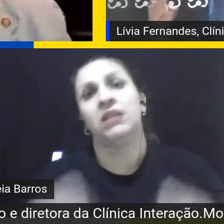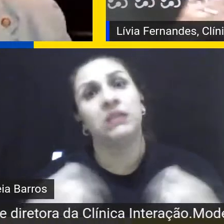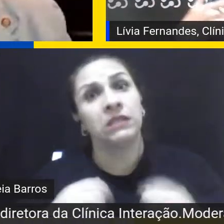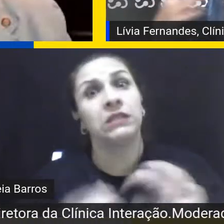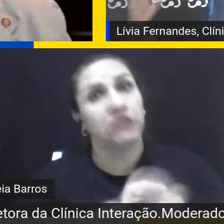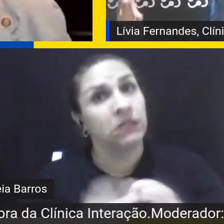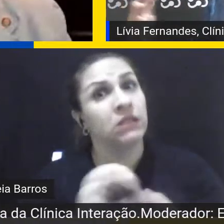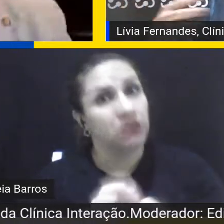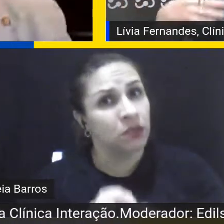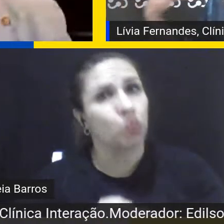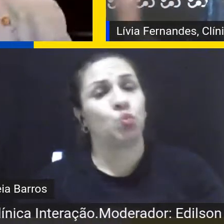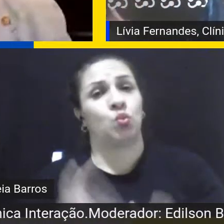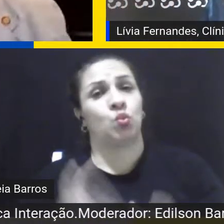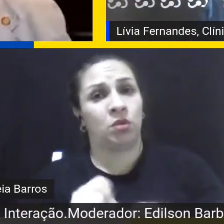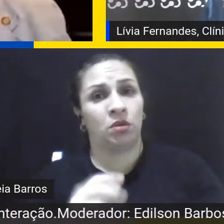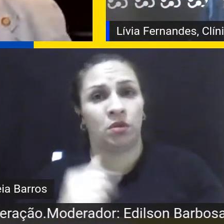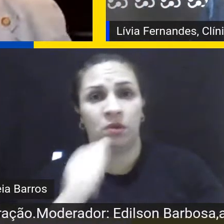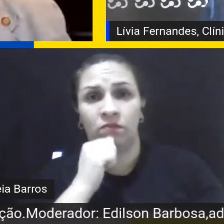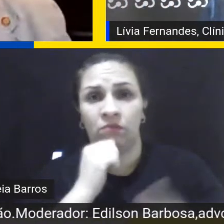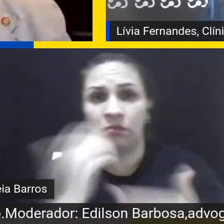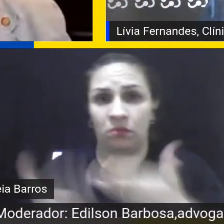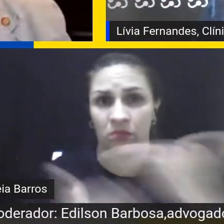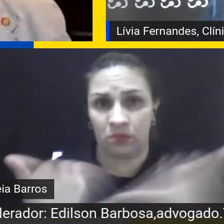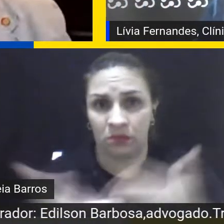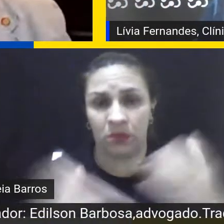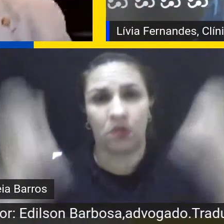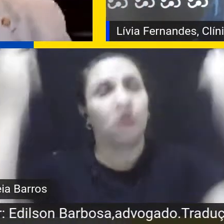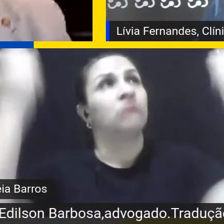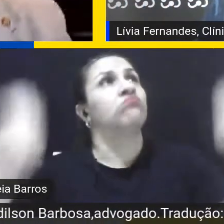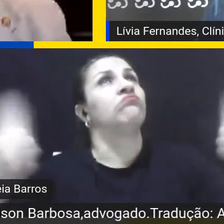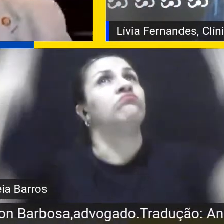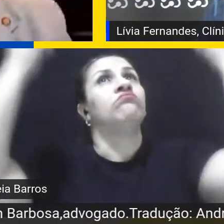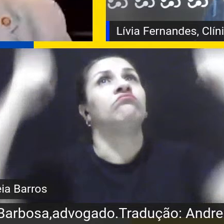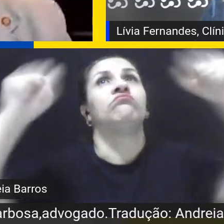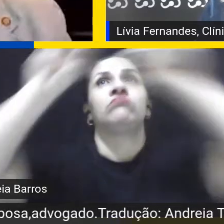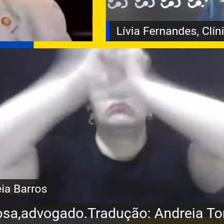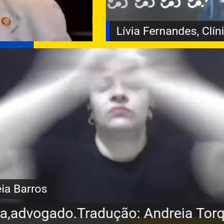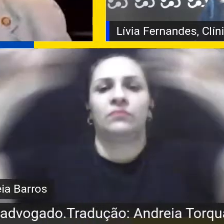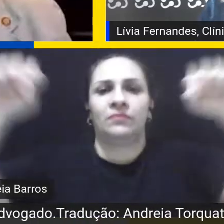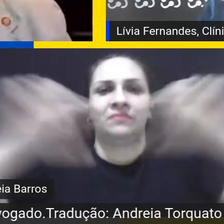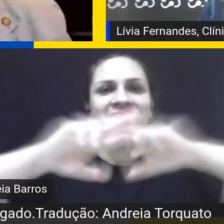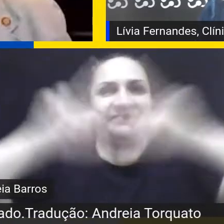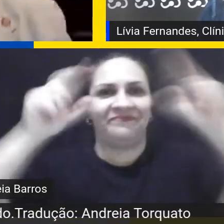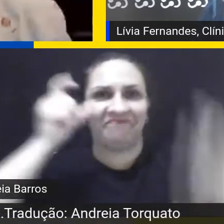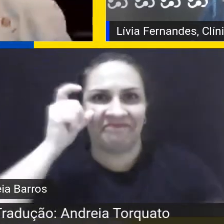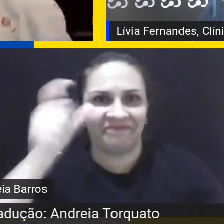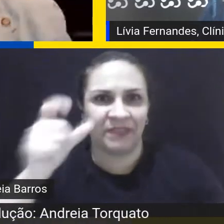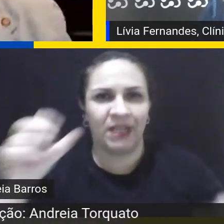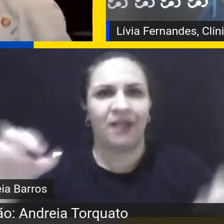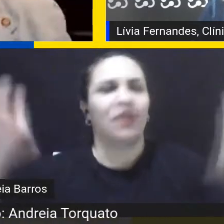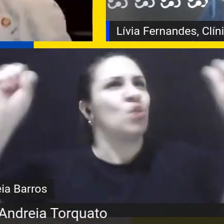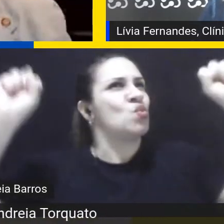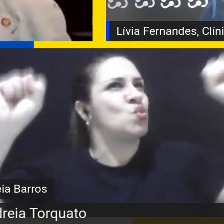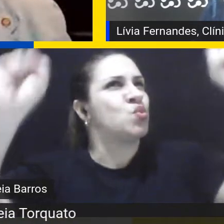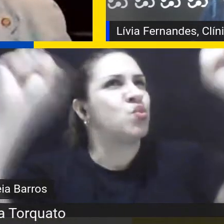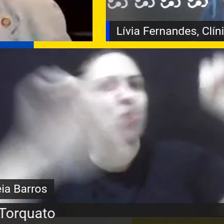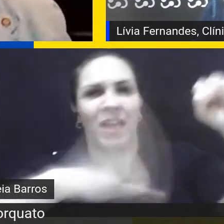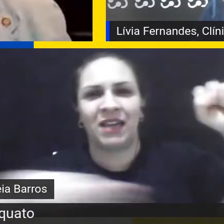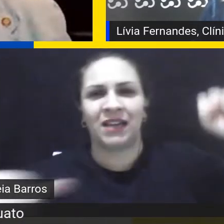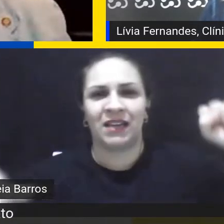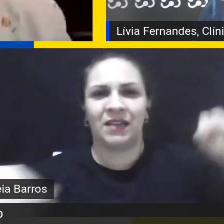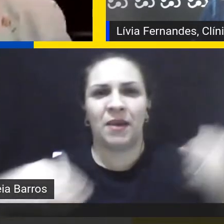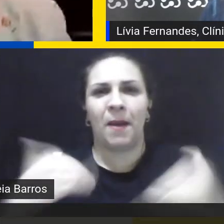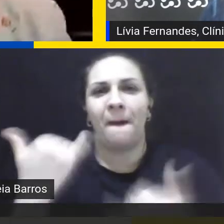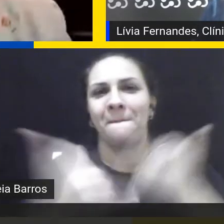só se balançar nos equipamentos suspensos, porque uma sala de integração sensorial é muito interessante. As crianças aqui chamam de